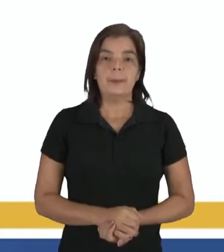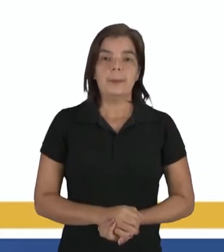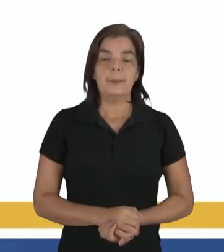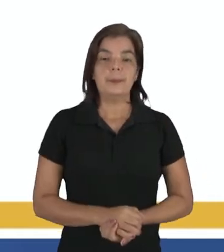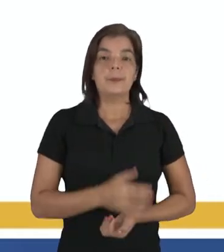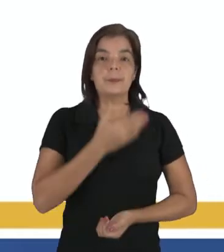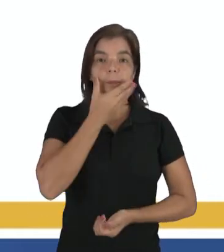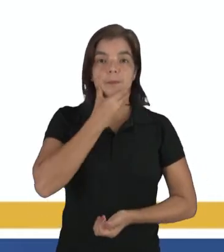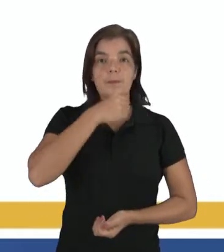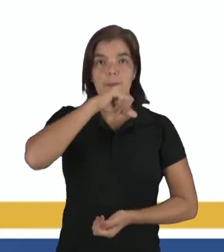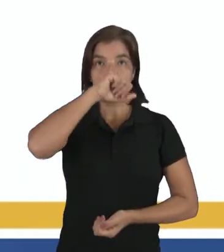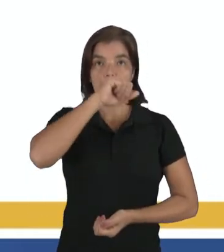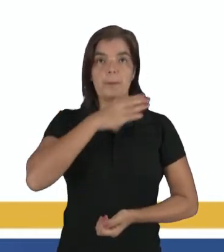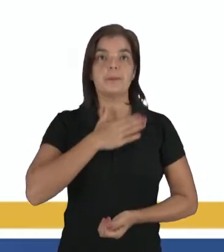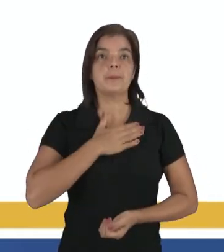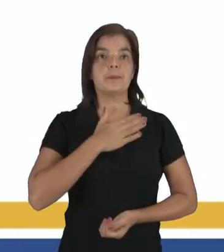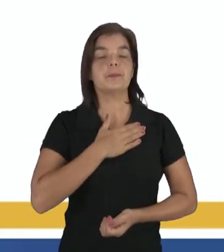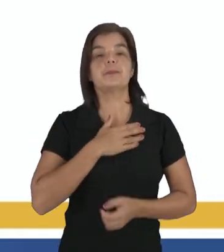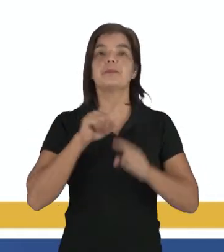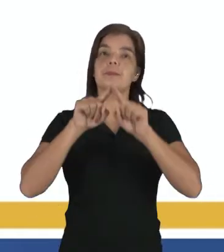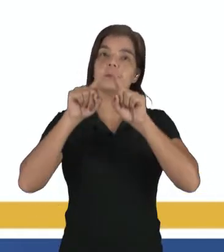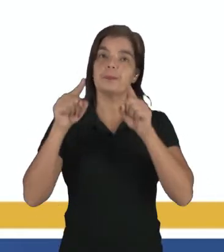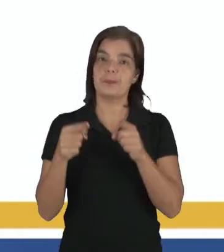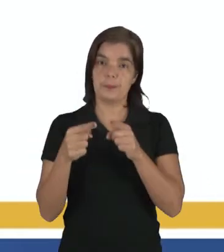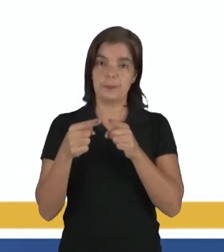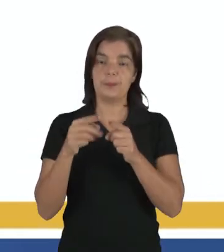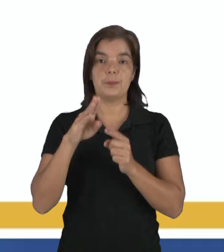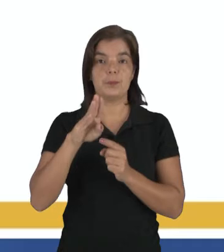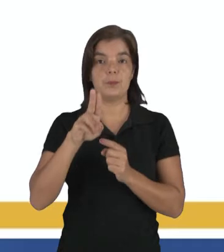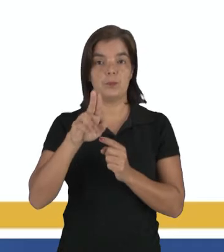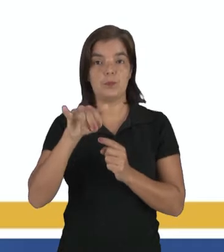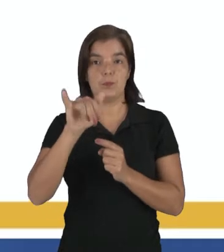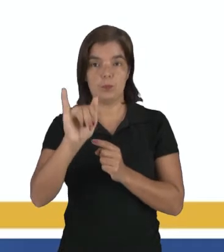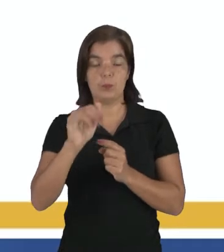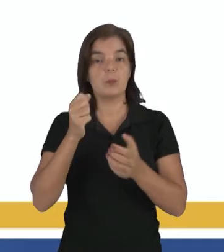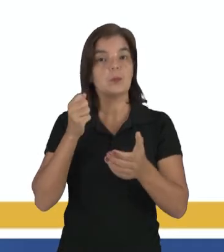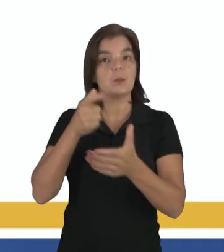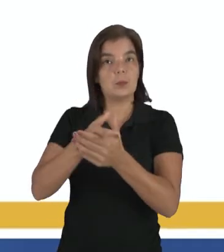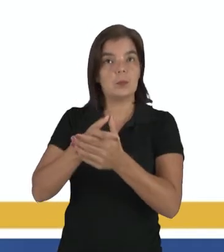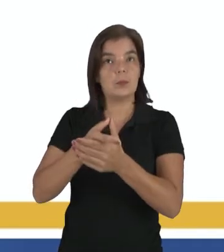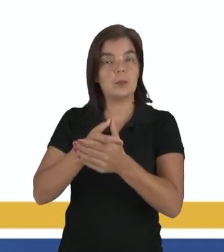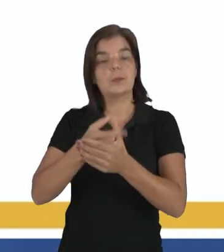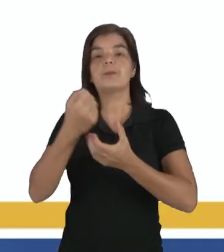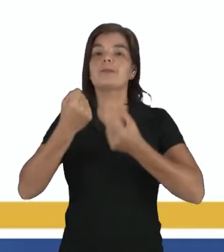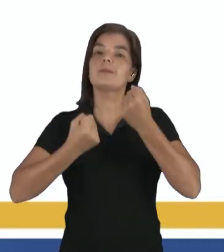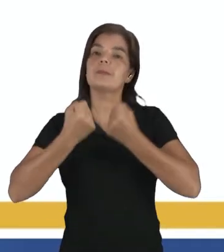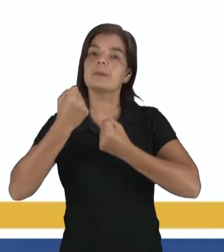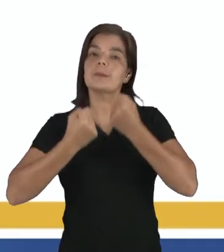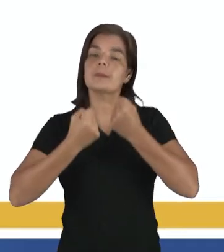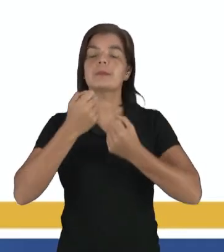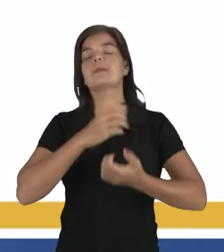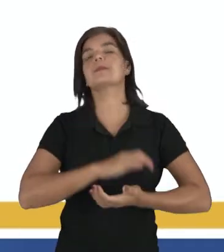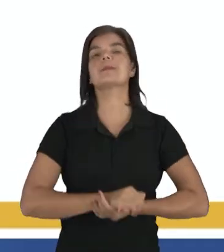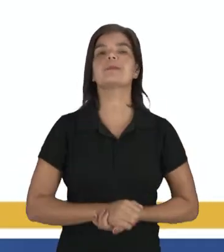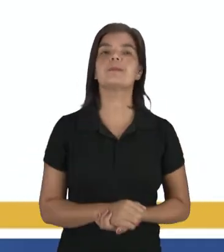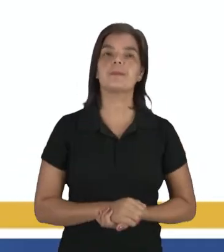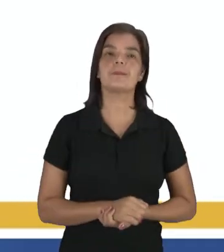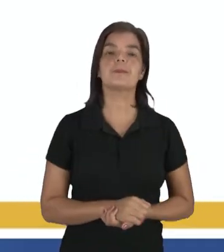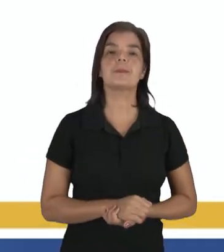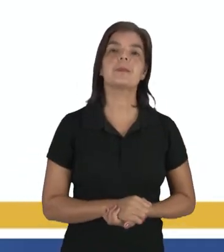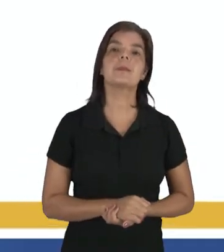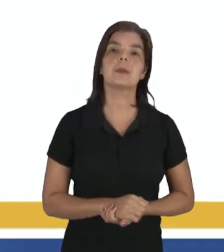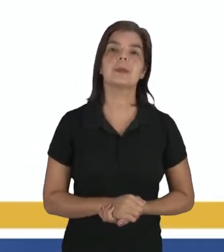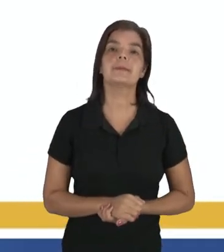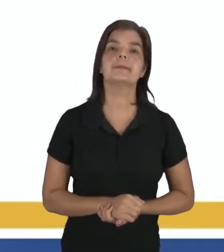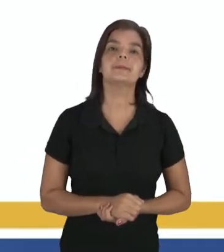my father, meu pai. Aí, entre parênteses, nós temos o verbo buy, que é o verbo comprar. E o complemento a car, que é um